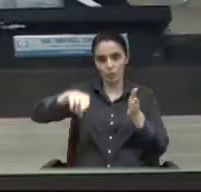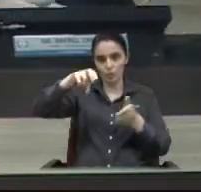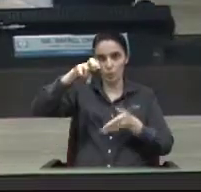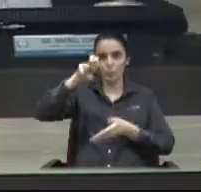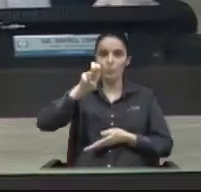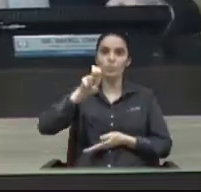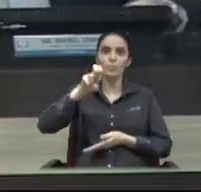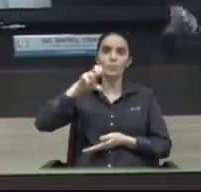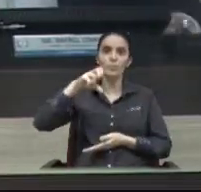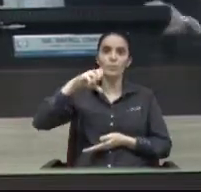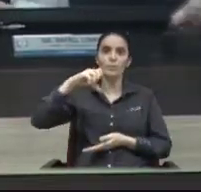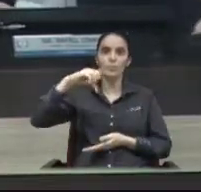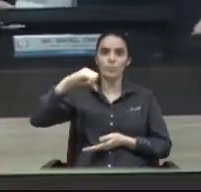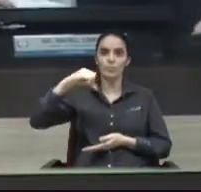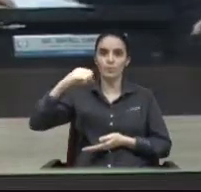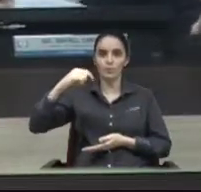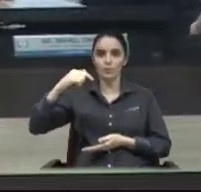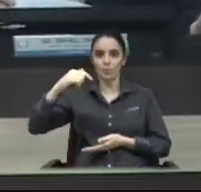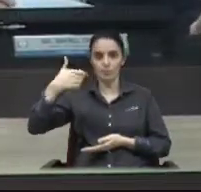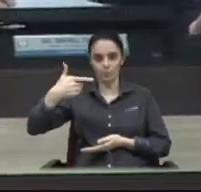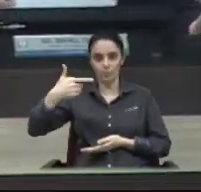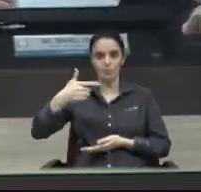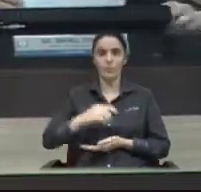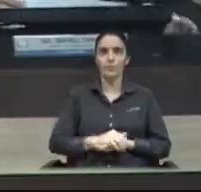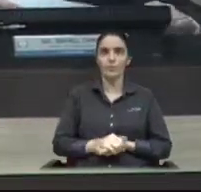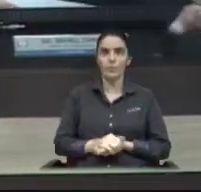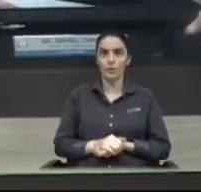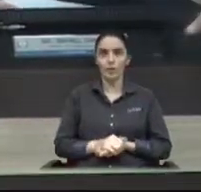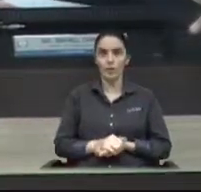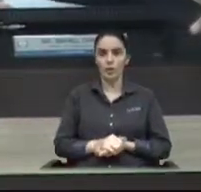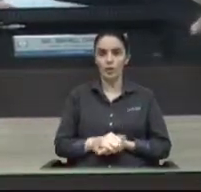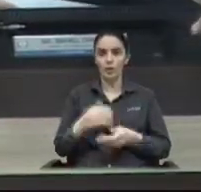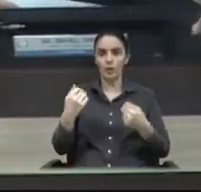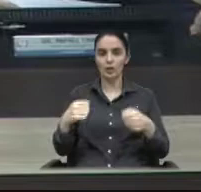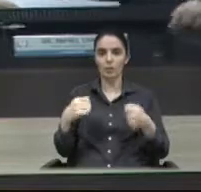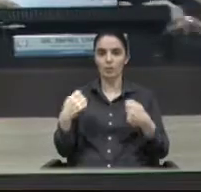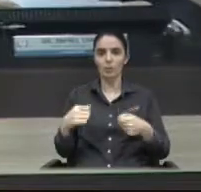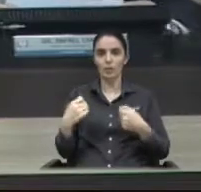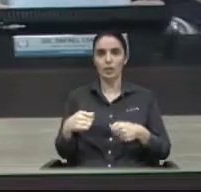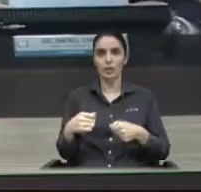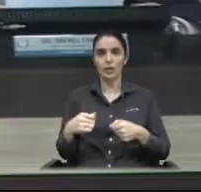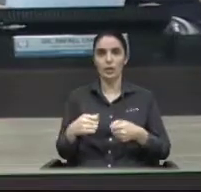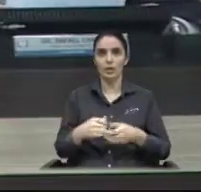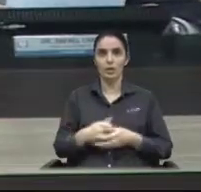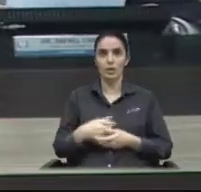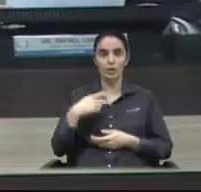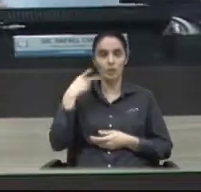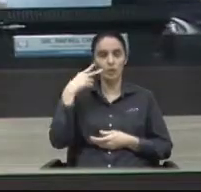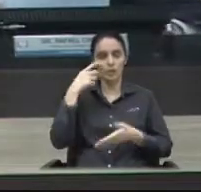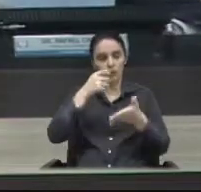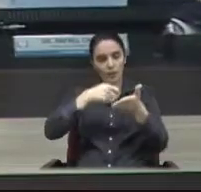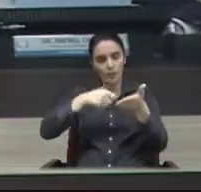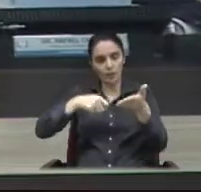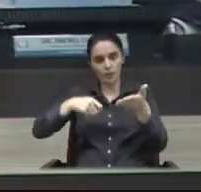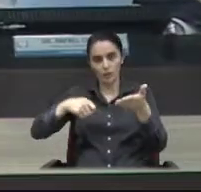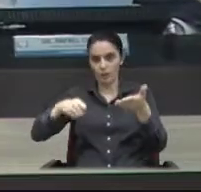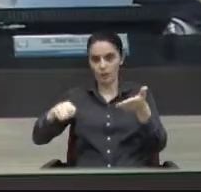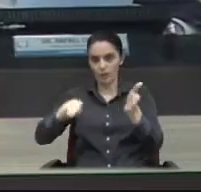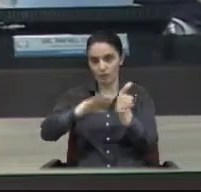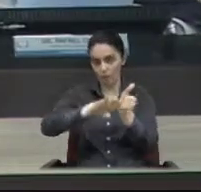requerimento 592 eu preciso que os vereadores assinem a